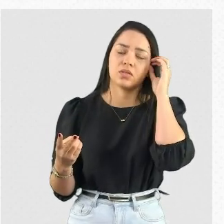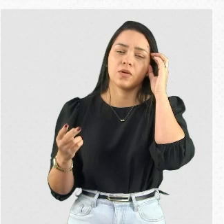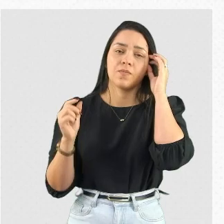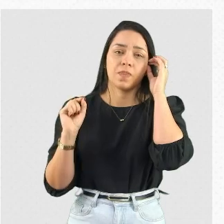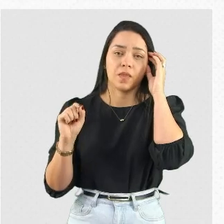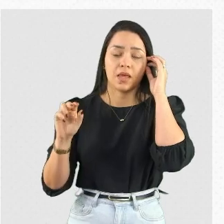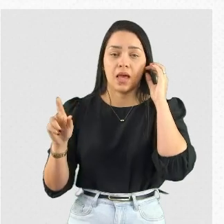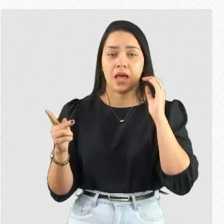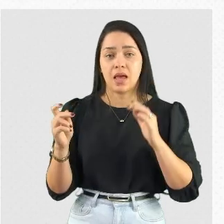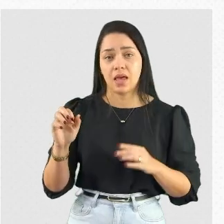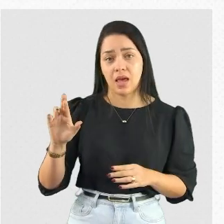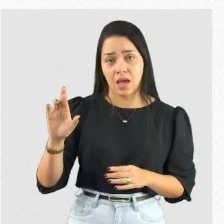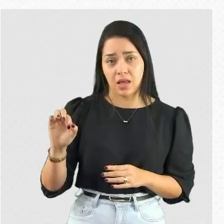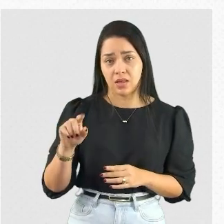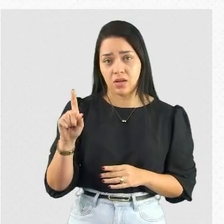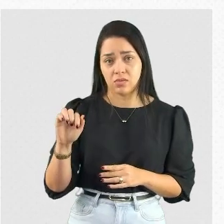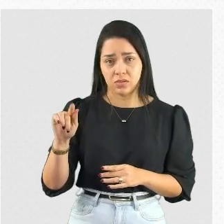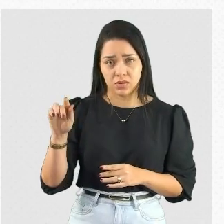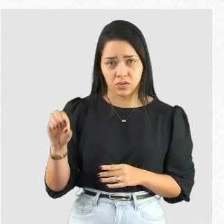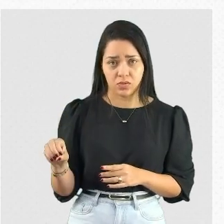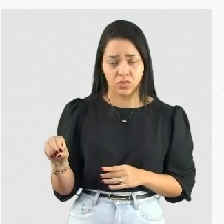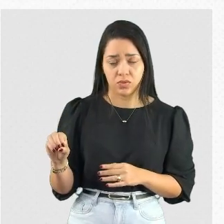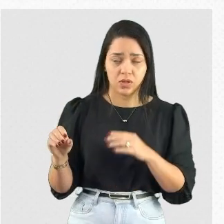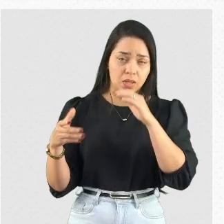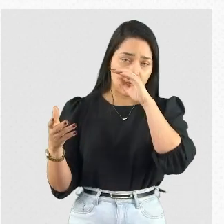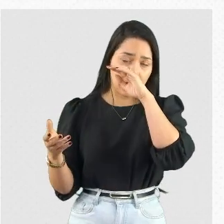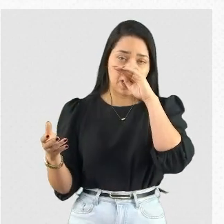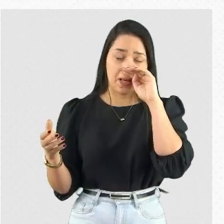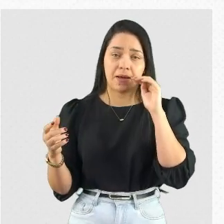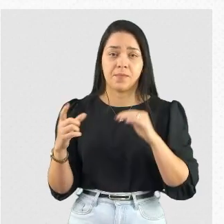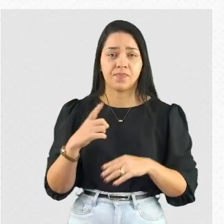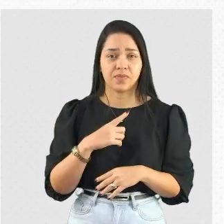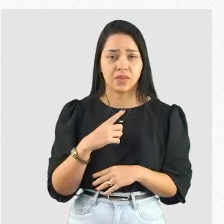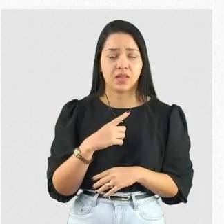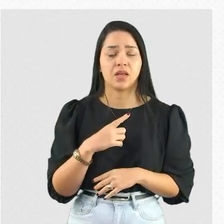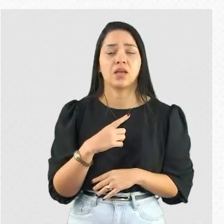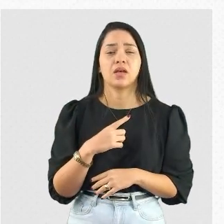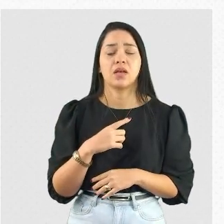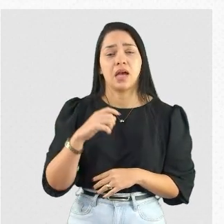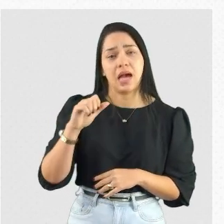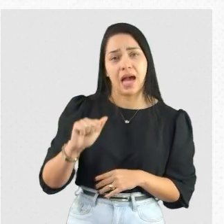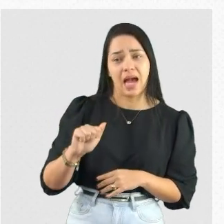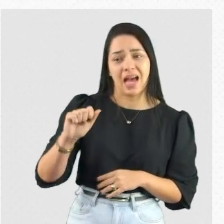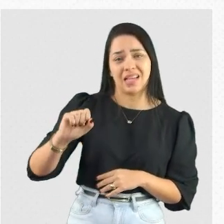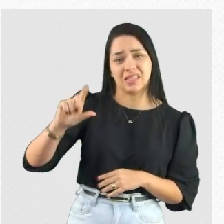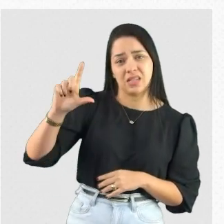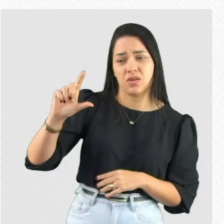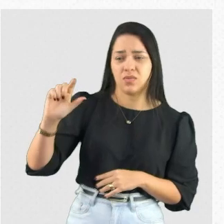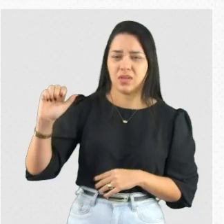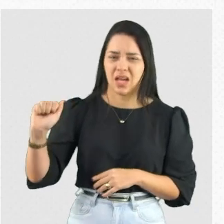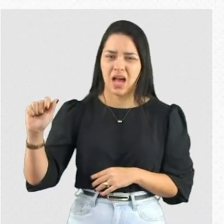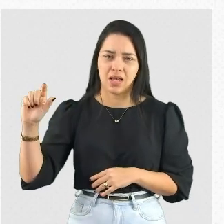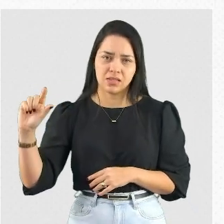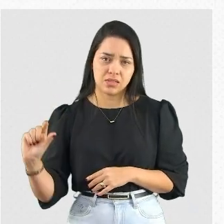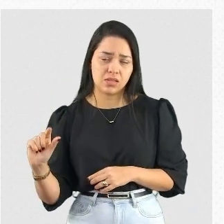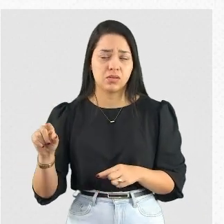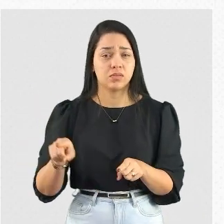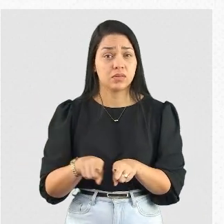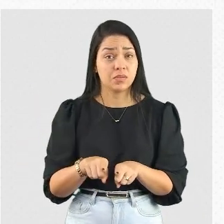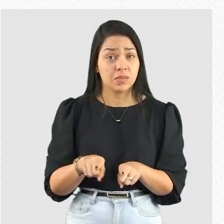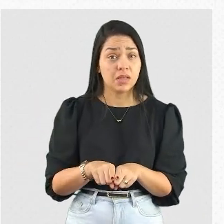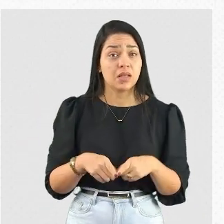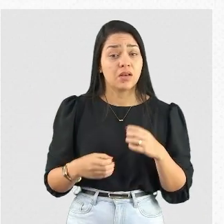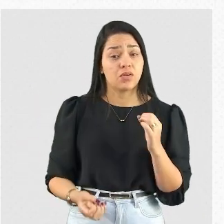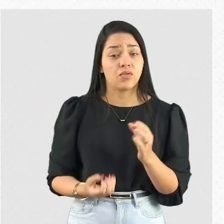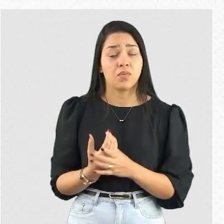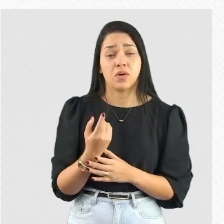é heterozigoto, aí no caso eu tenho um dominante e um recessivo, que é azão, azinho. E eu tenho a possibilidade de formar